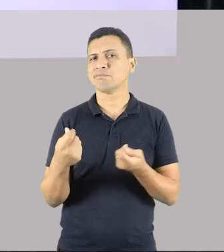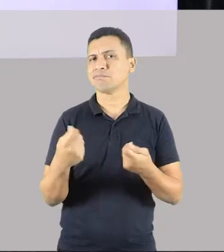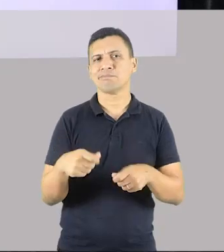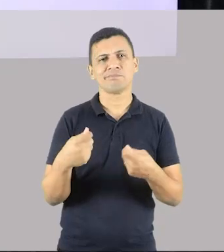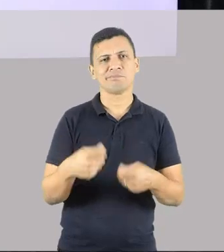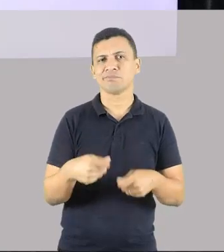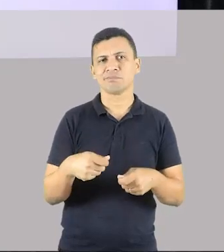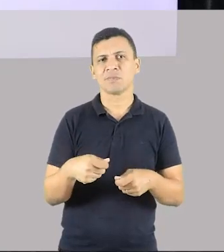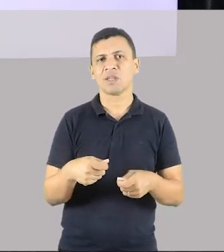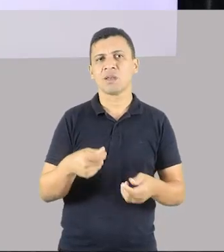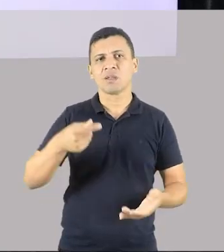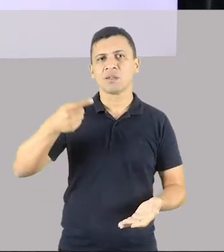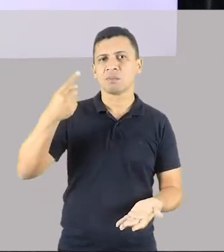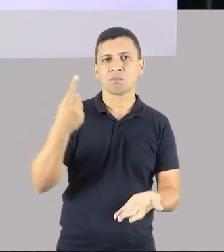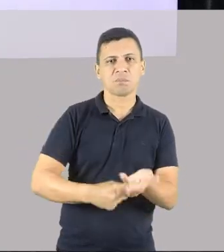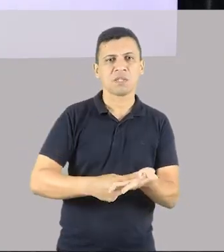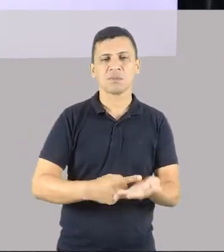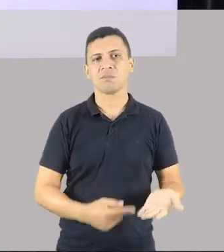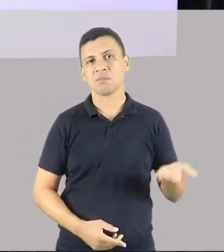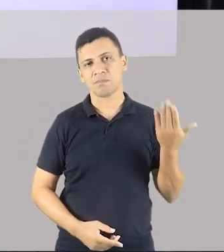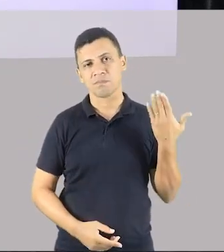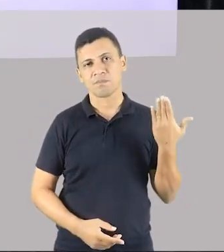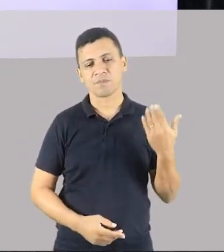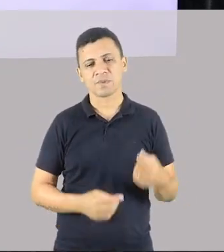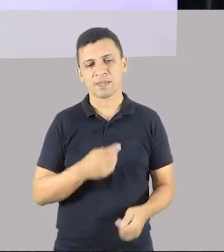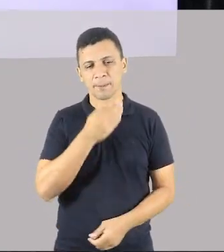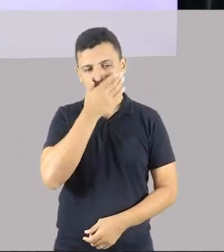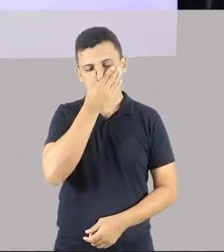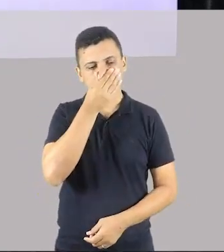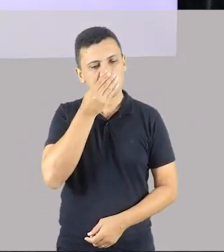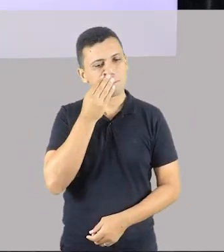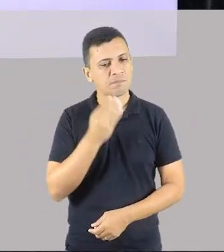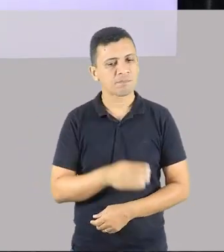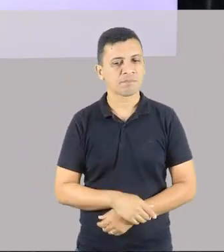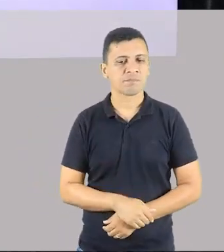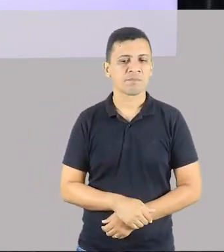de forma pré-estabelecida.